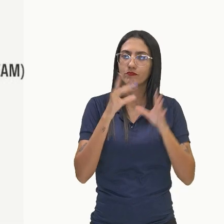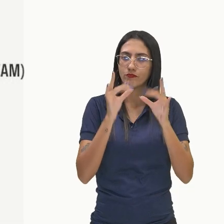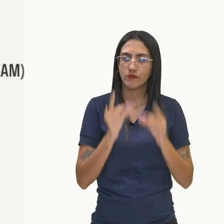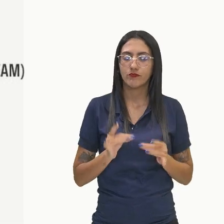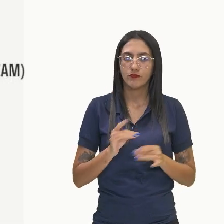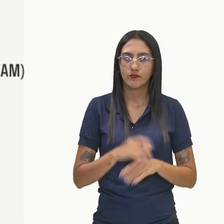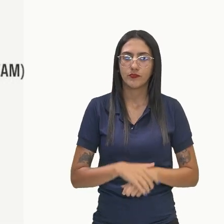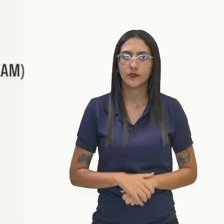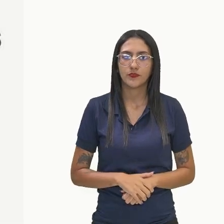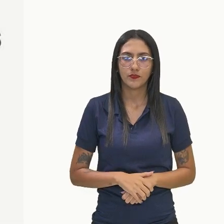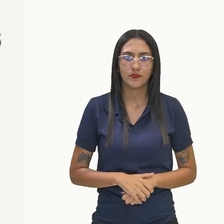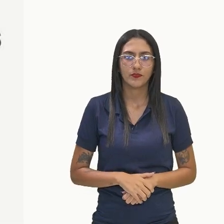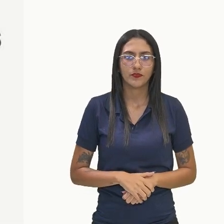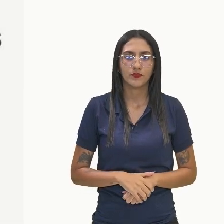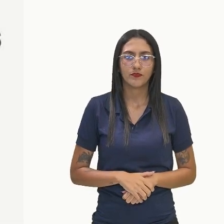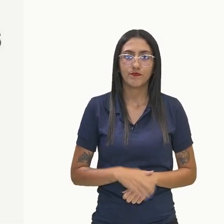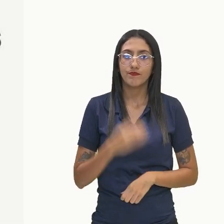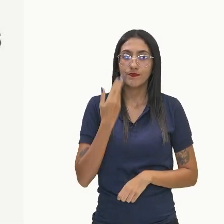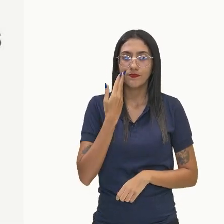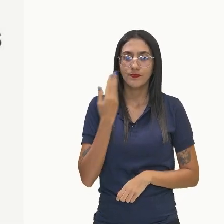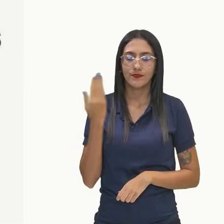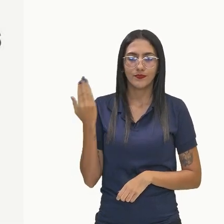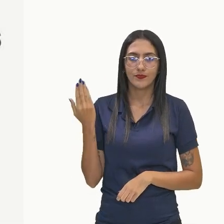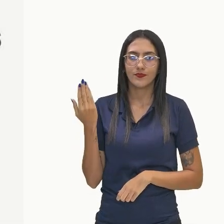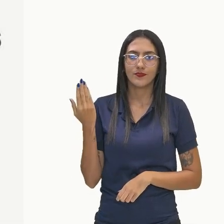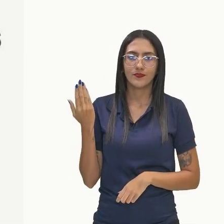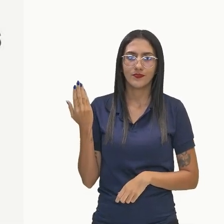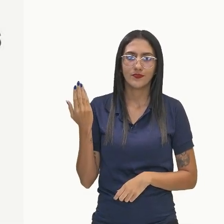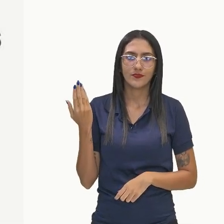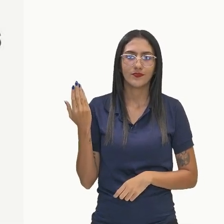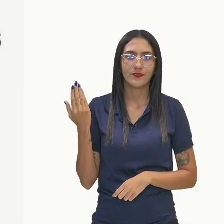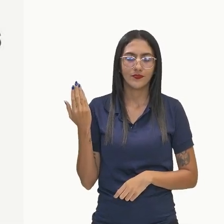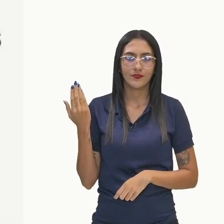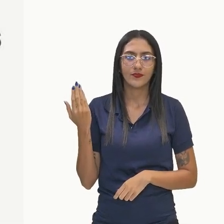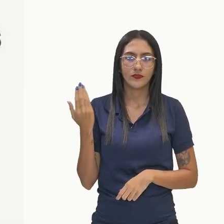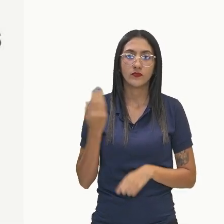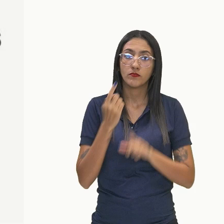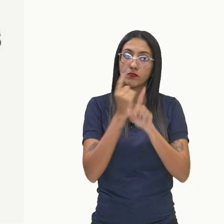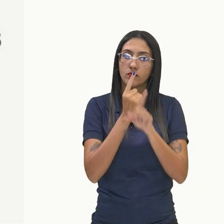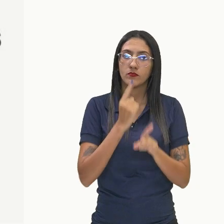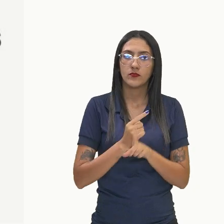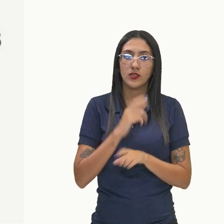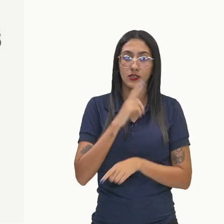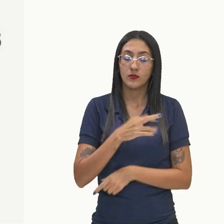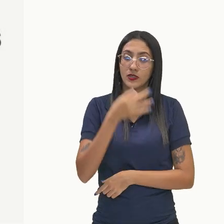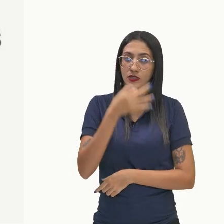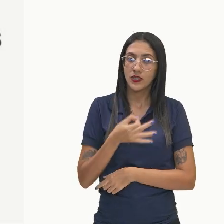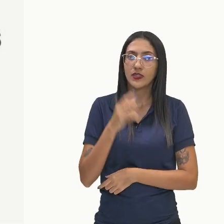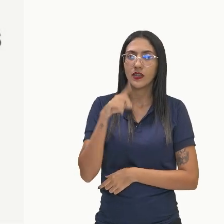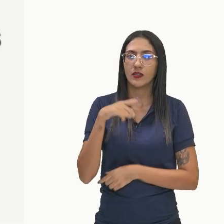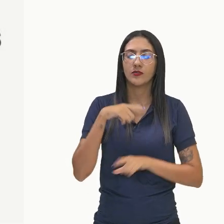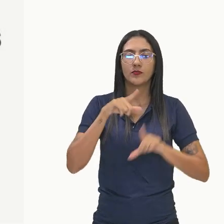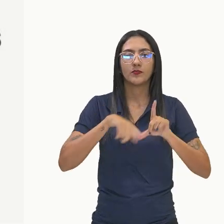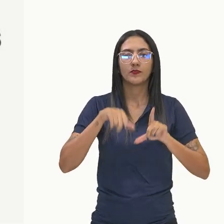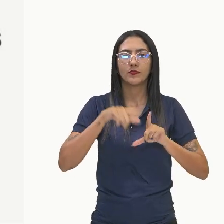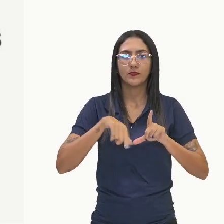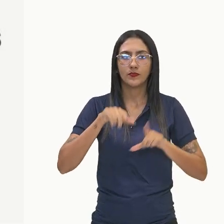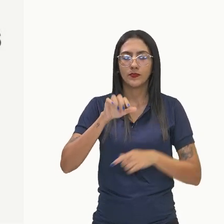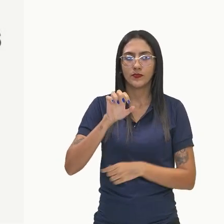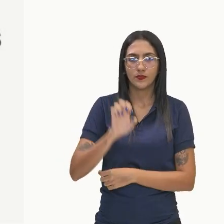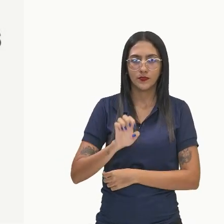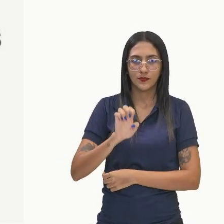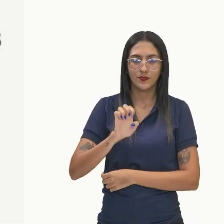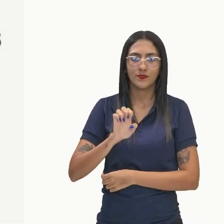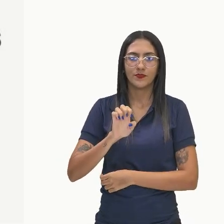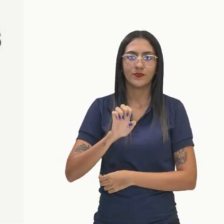só. Na solução, a gente tem que a resposta correta vai ser a alternativa E, tá? Vai ser